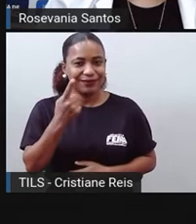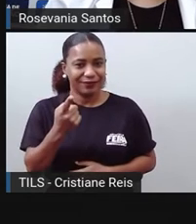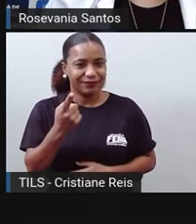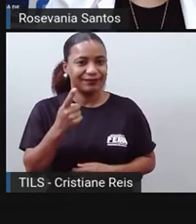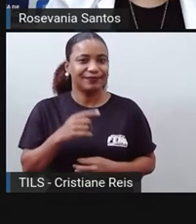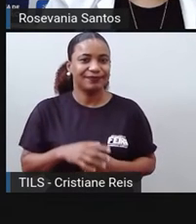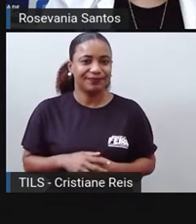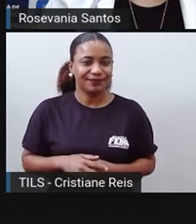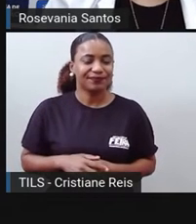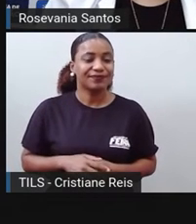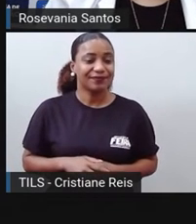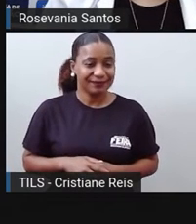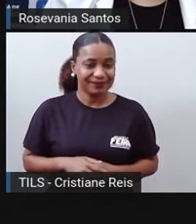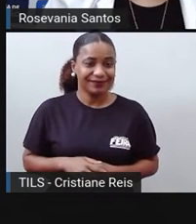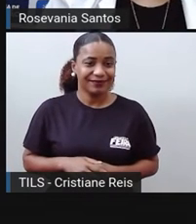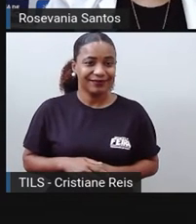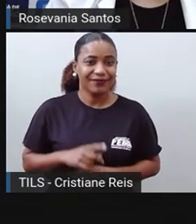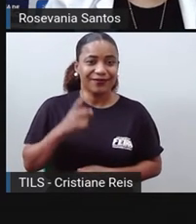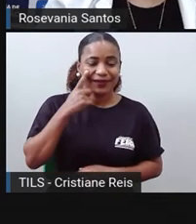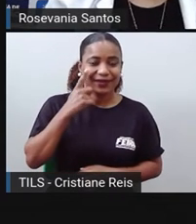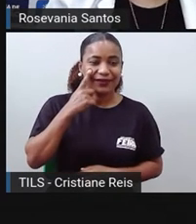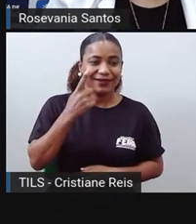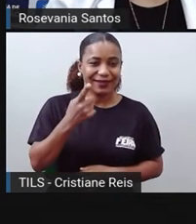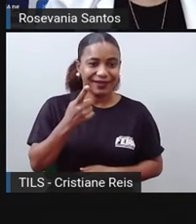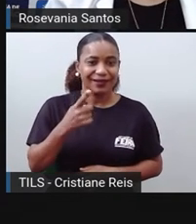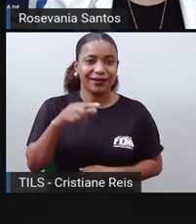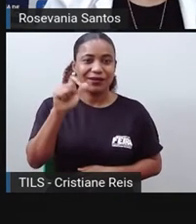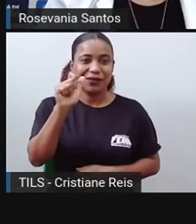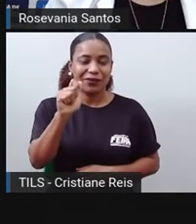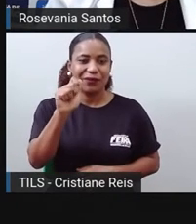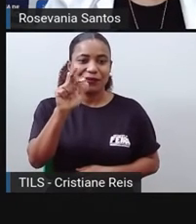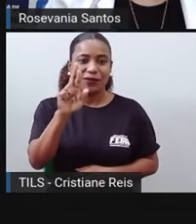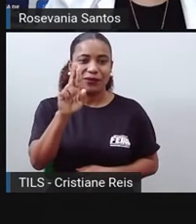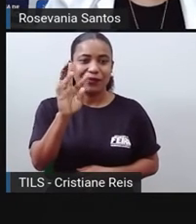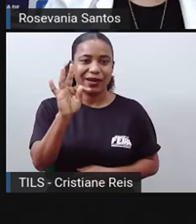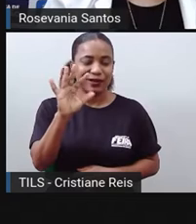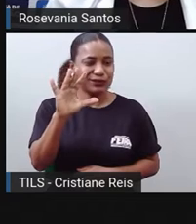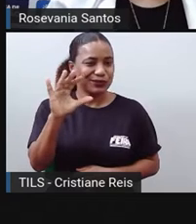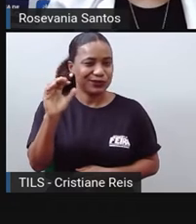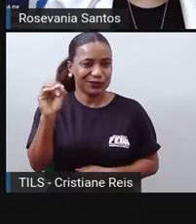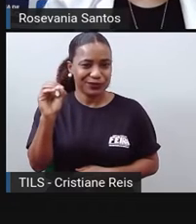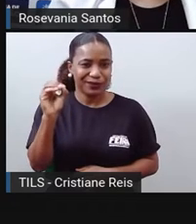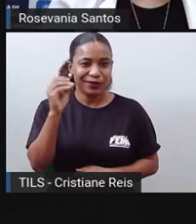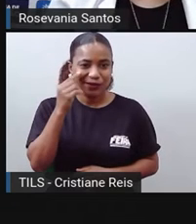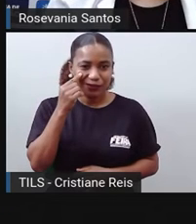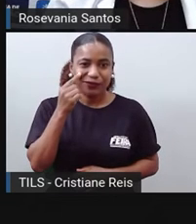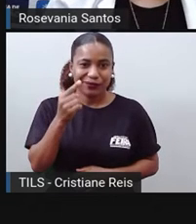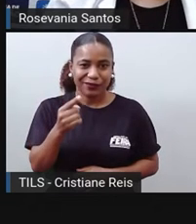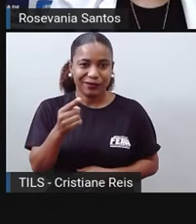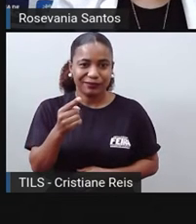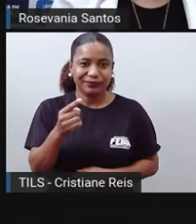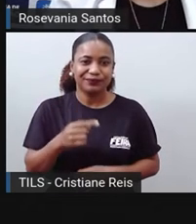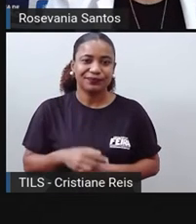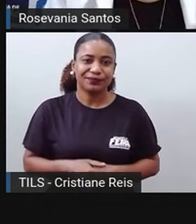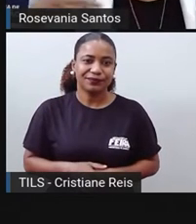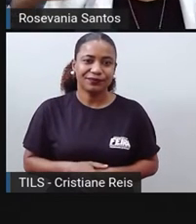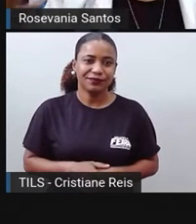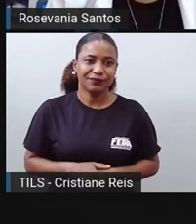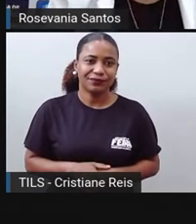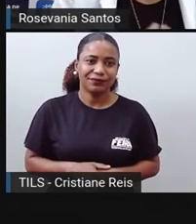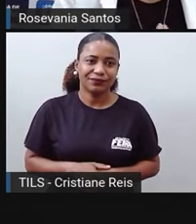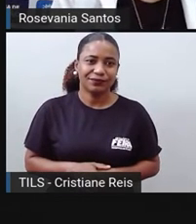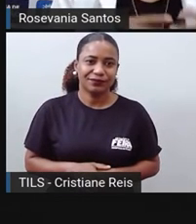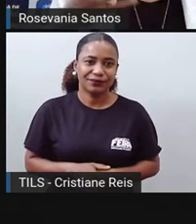a gente tem aqui o Polo Ártico, né? E a gente percebe, né, que a gente tem, digamos